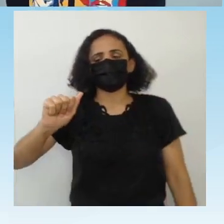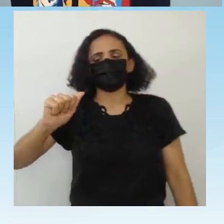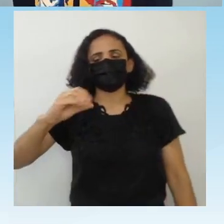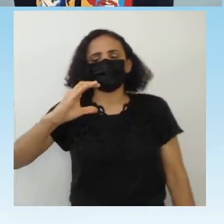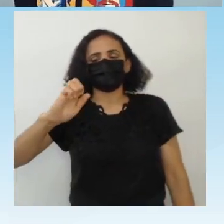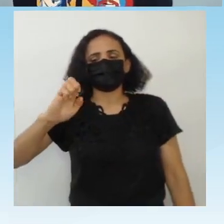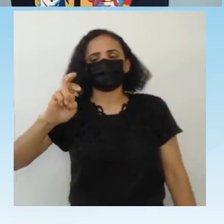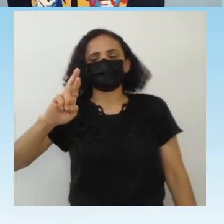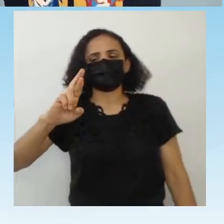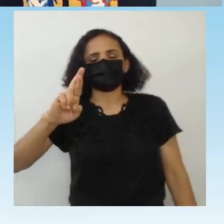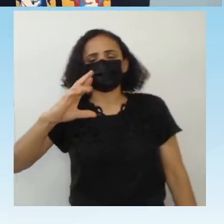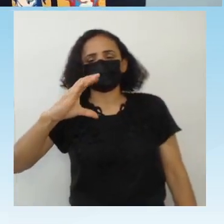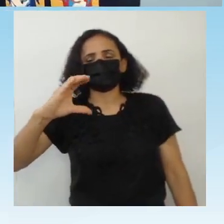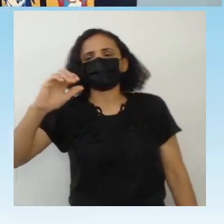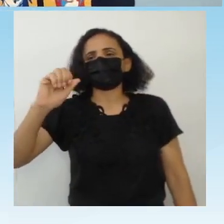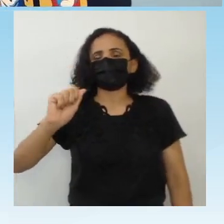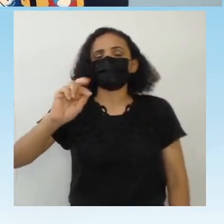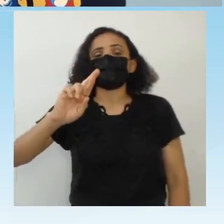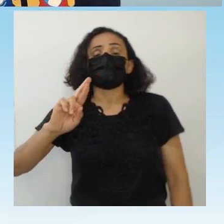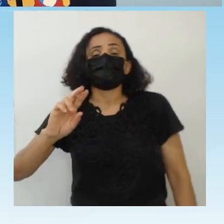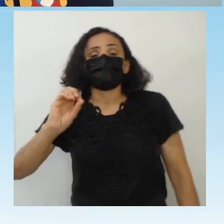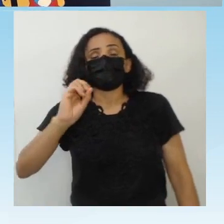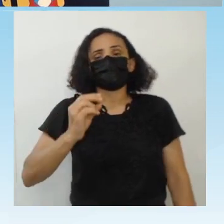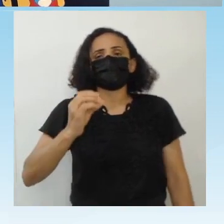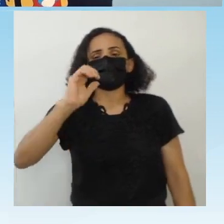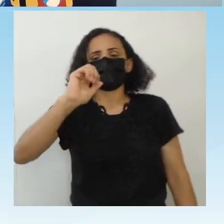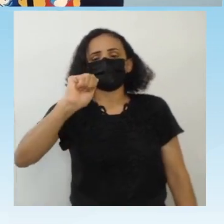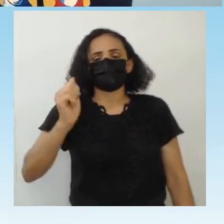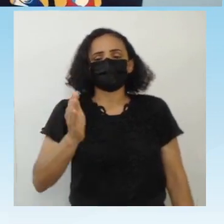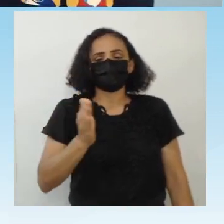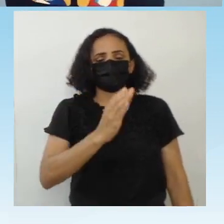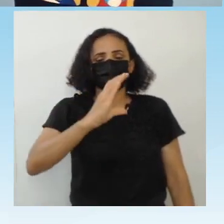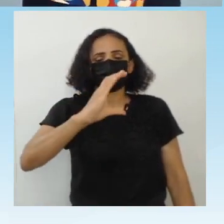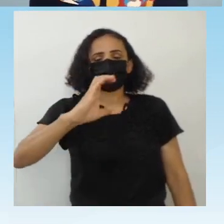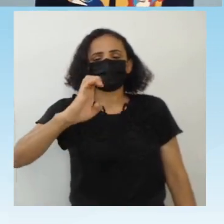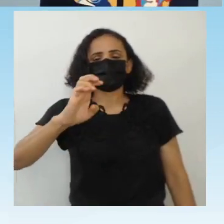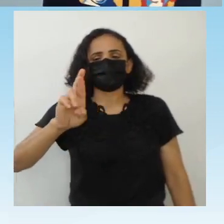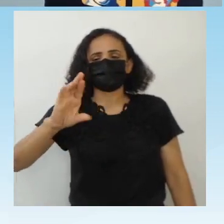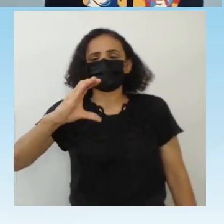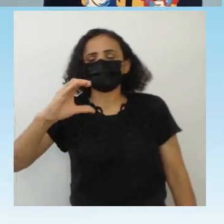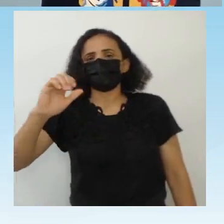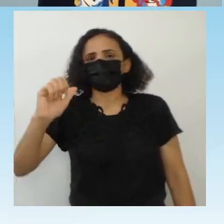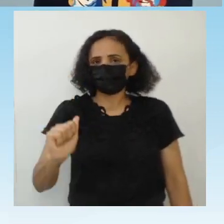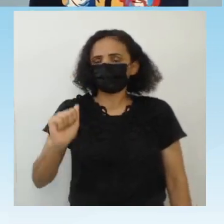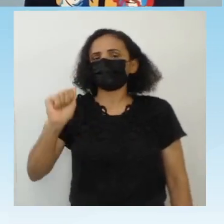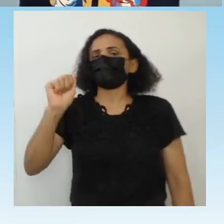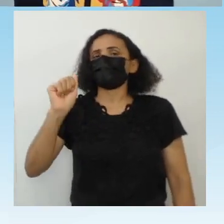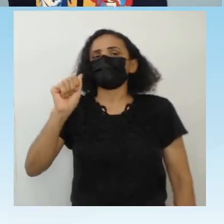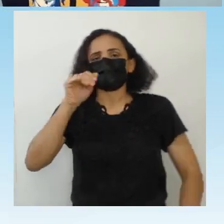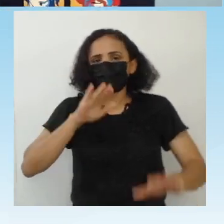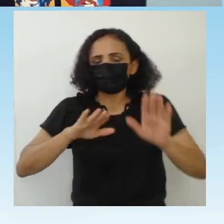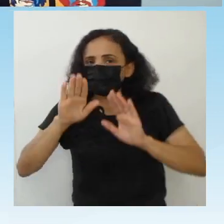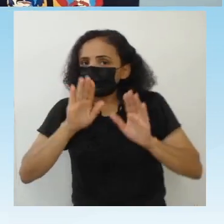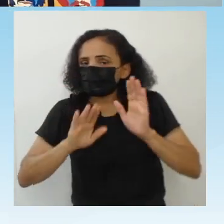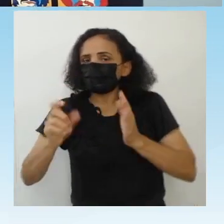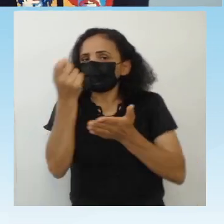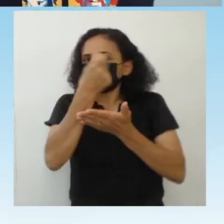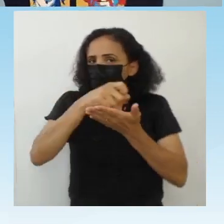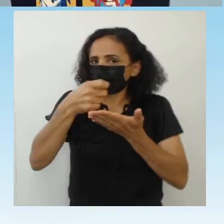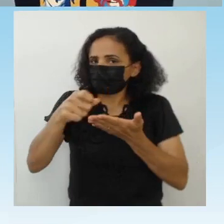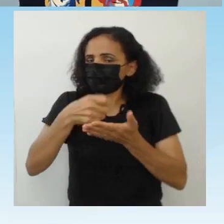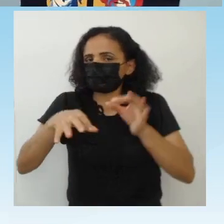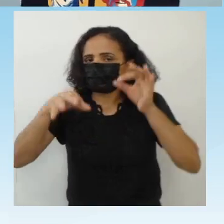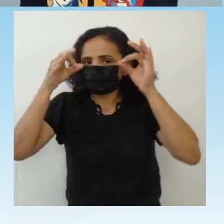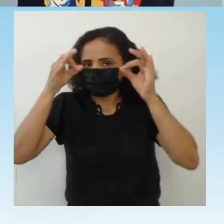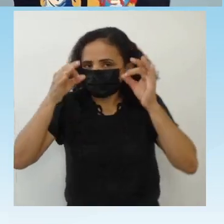ser agarradinha quando é igual a sobre e será separada do a da palavra cerca